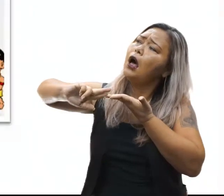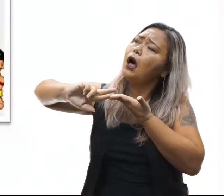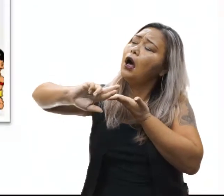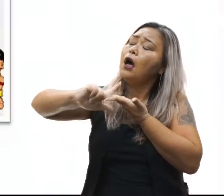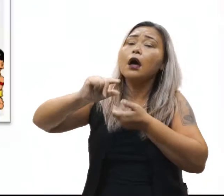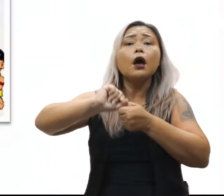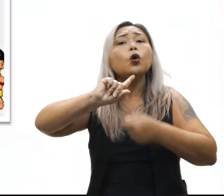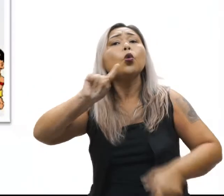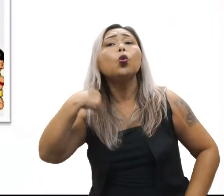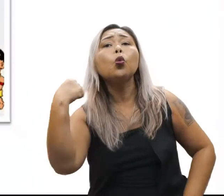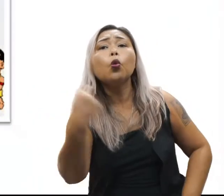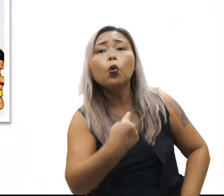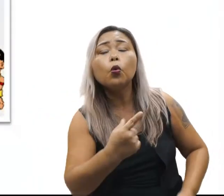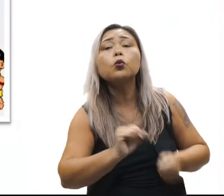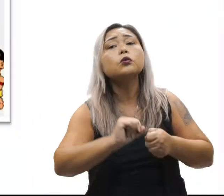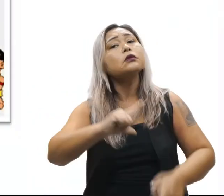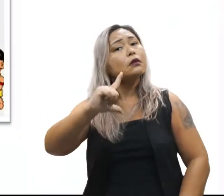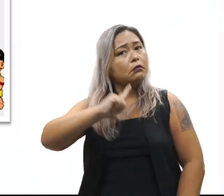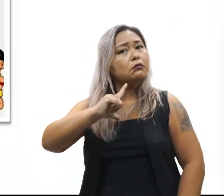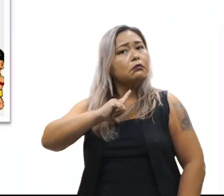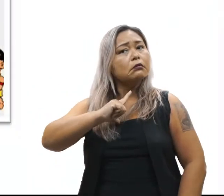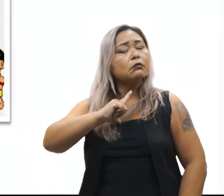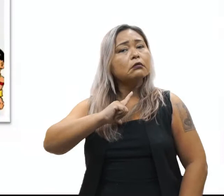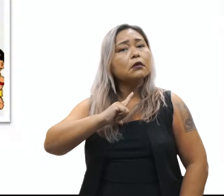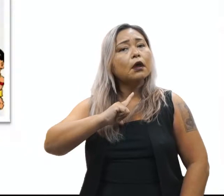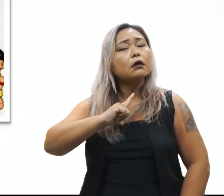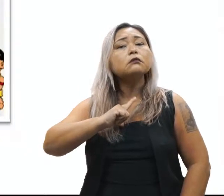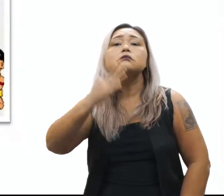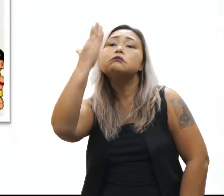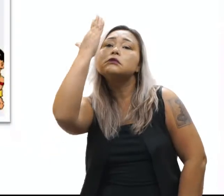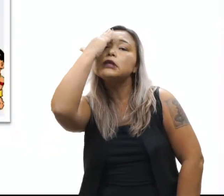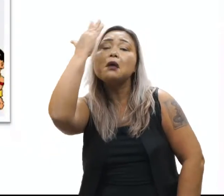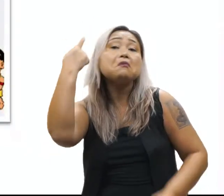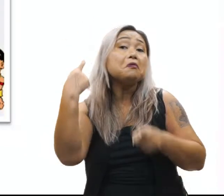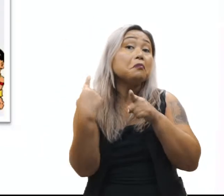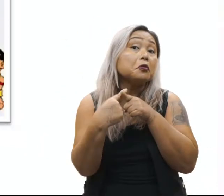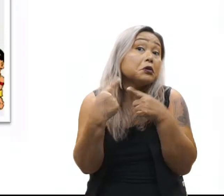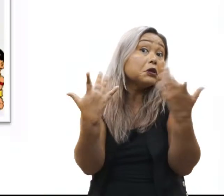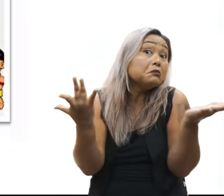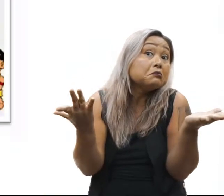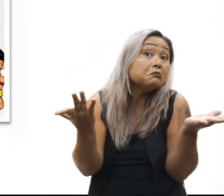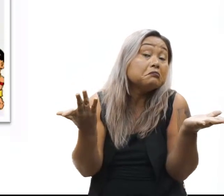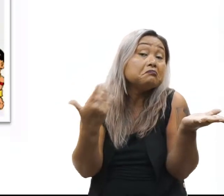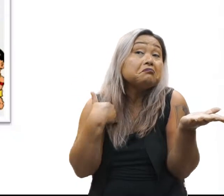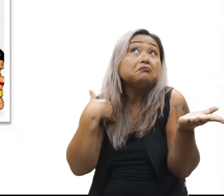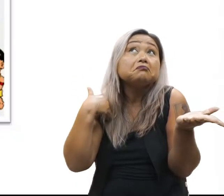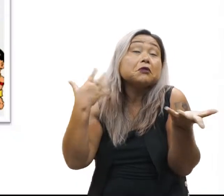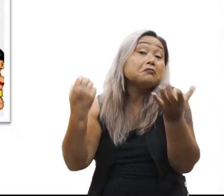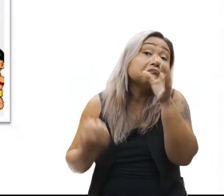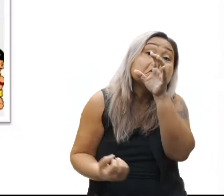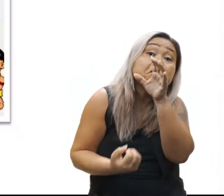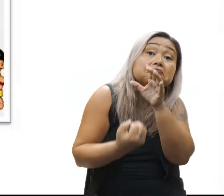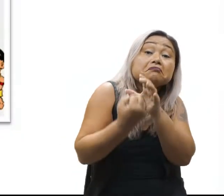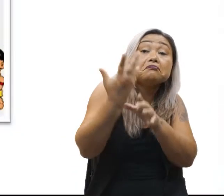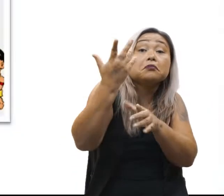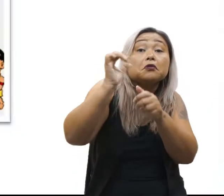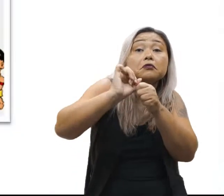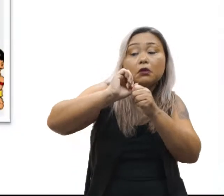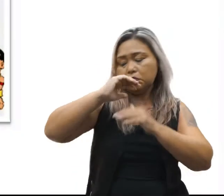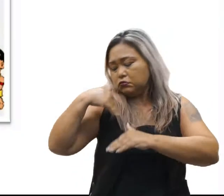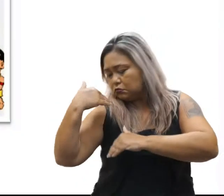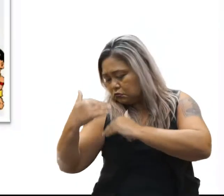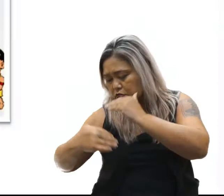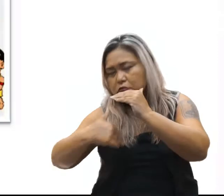enquanto humanidade, temos, né? Sabe-se lá por quê? Na criação ou no desenvolvimento